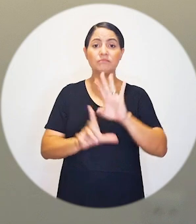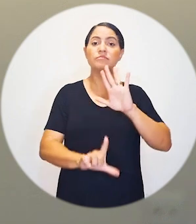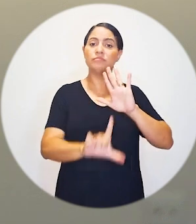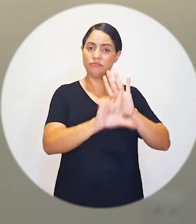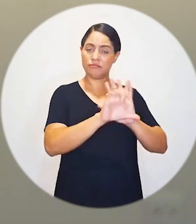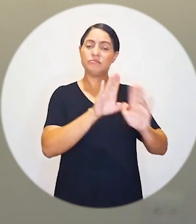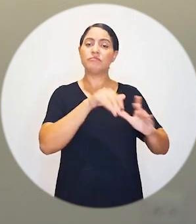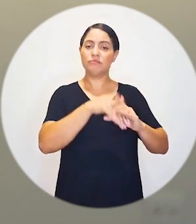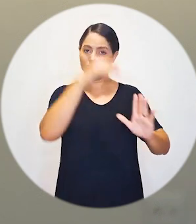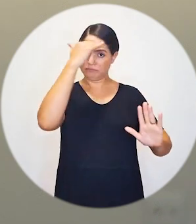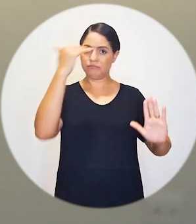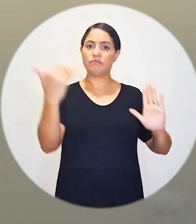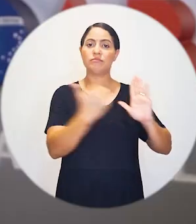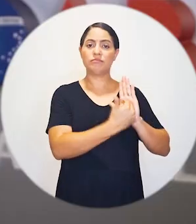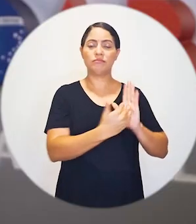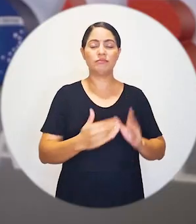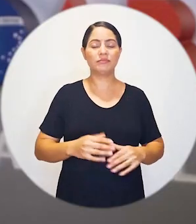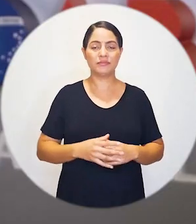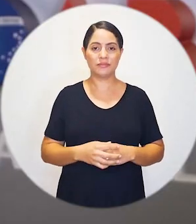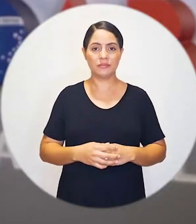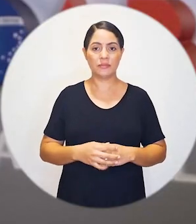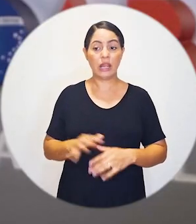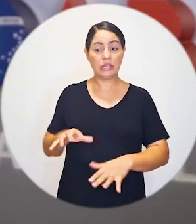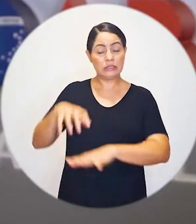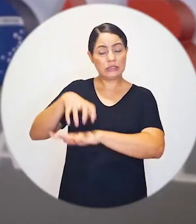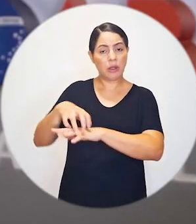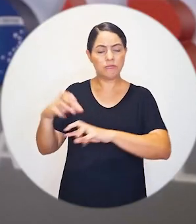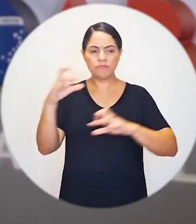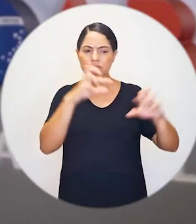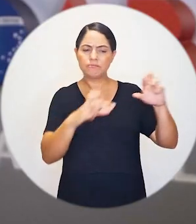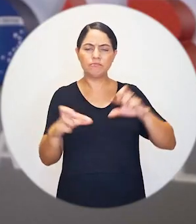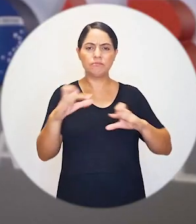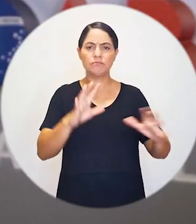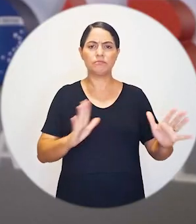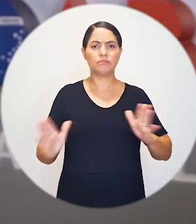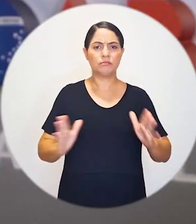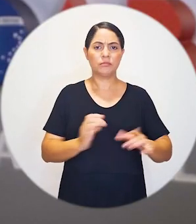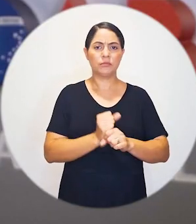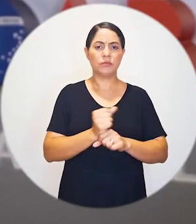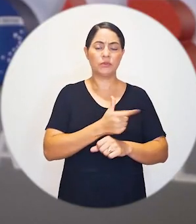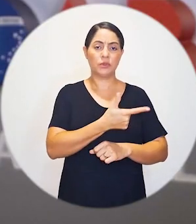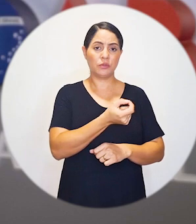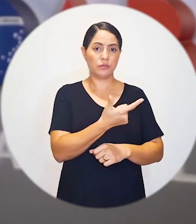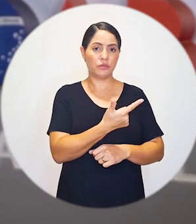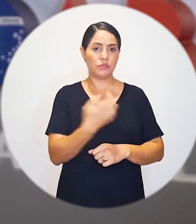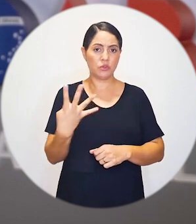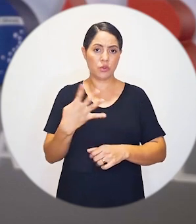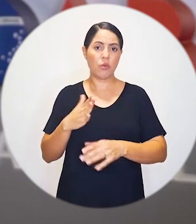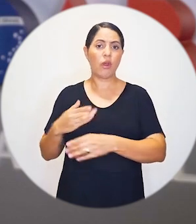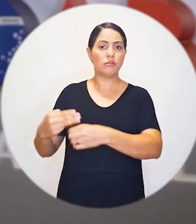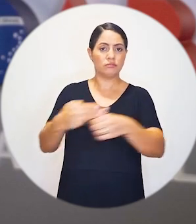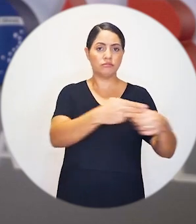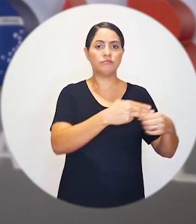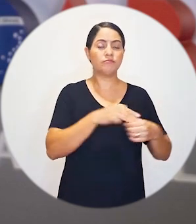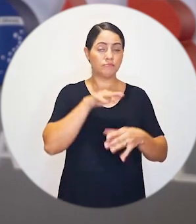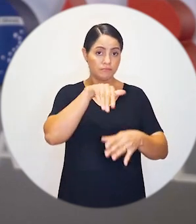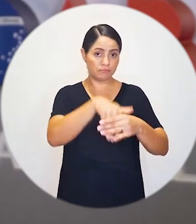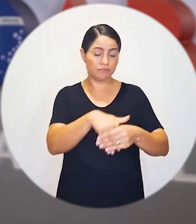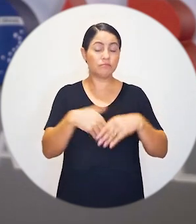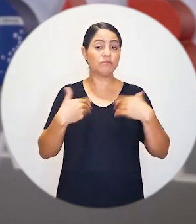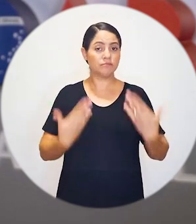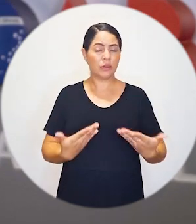da legislação eleitoral. O Observatório Nacional das Eleições Municipais de 2024 é uma reedição de